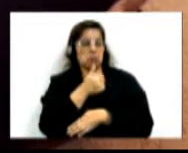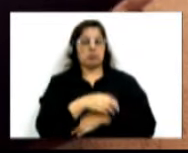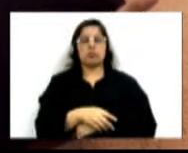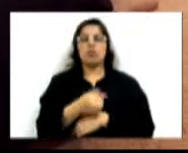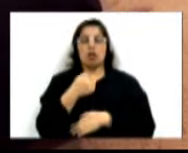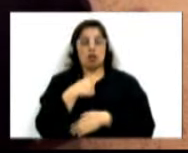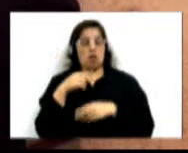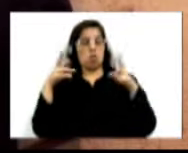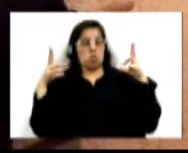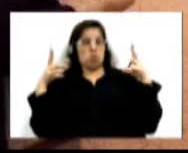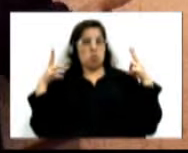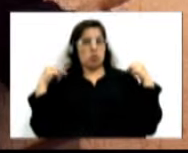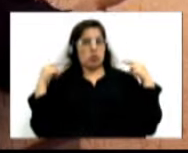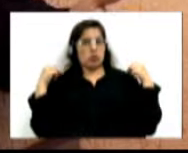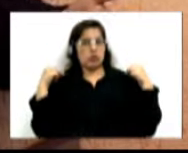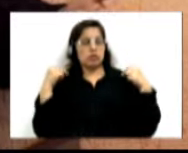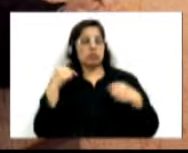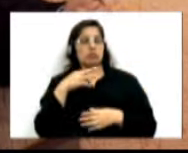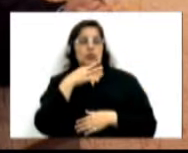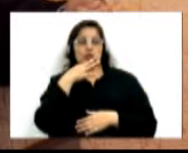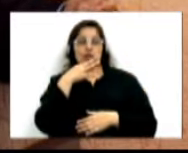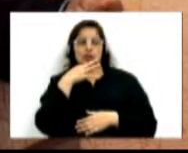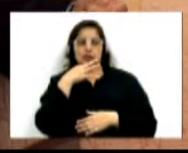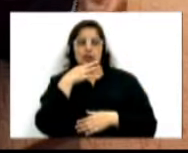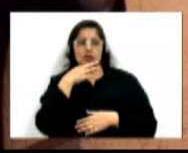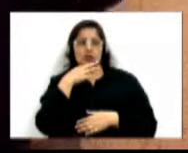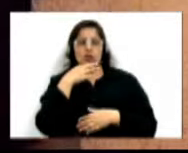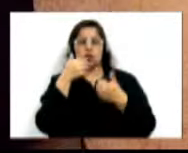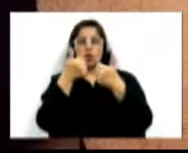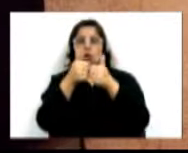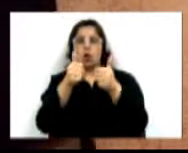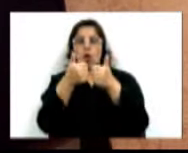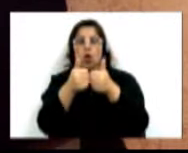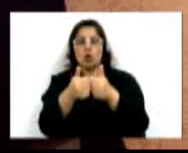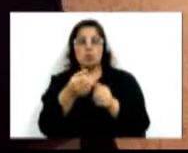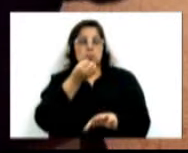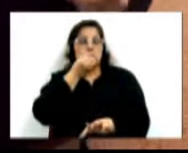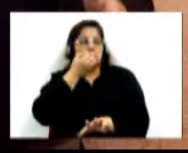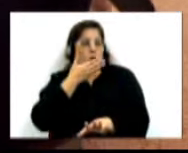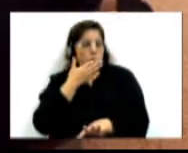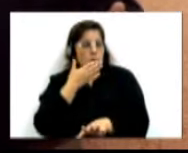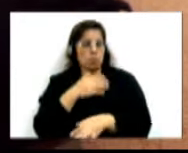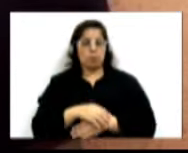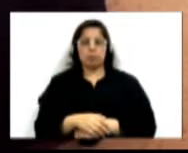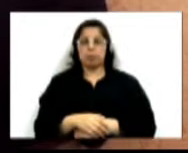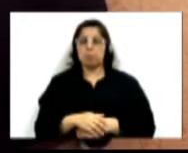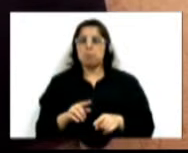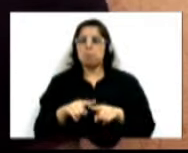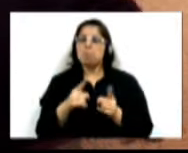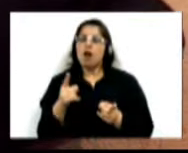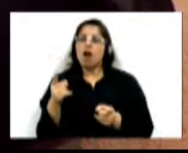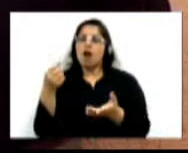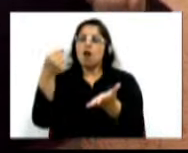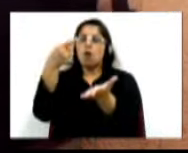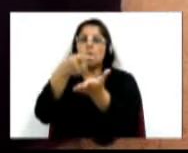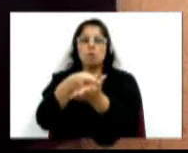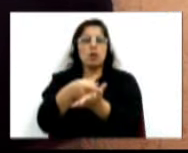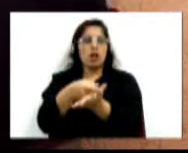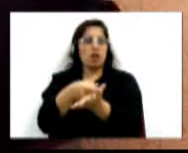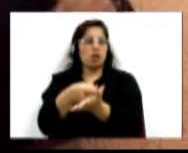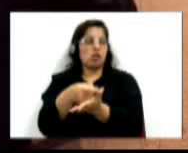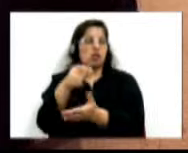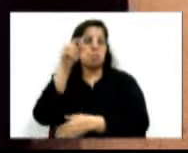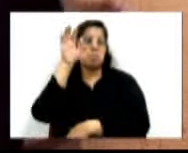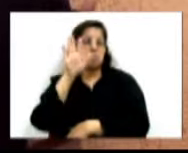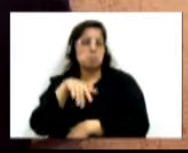vida, eu conheço veículo grande. Pegaram ônibus, compraram os ônibus mais baratos que existe no mercado, aqueles de piso alto, que